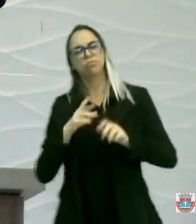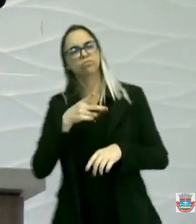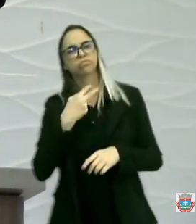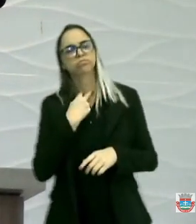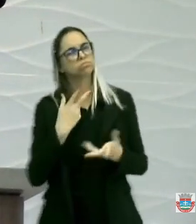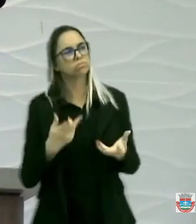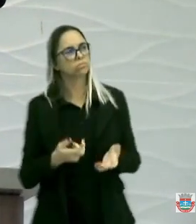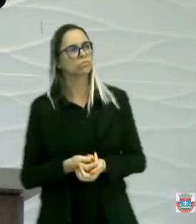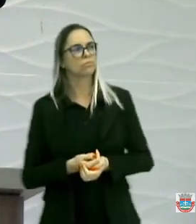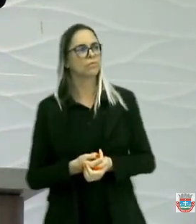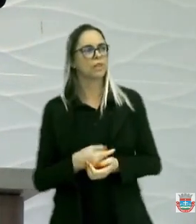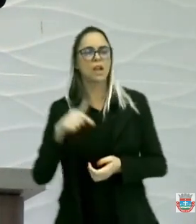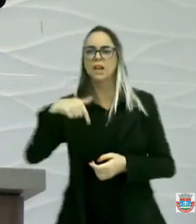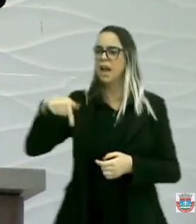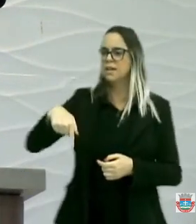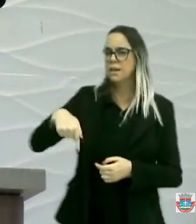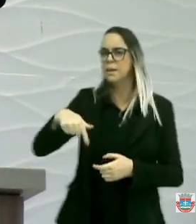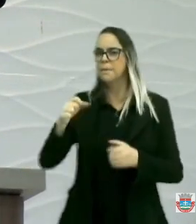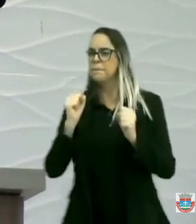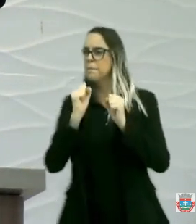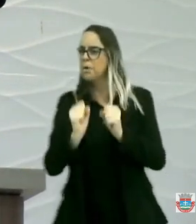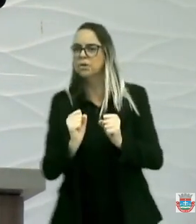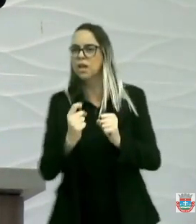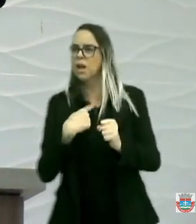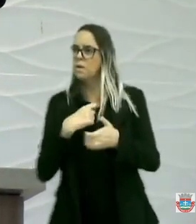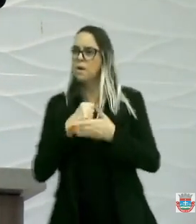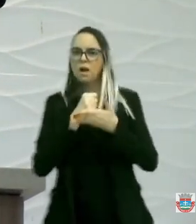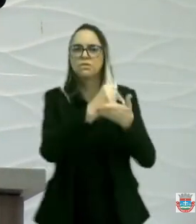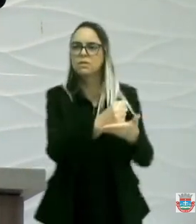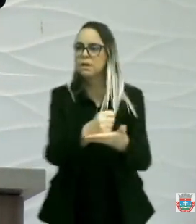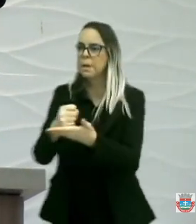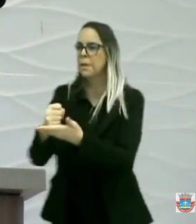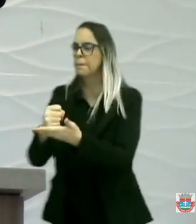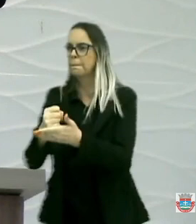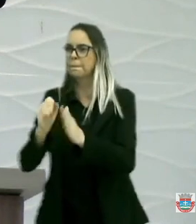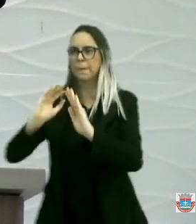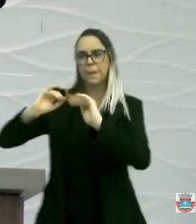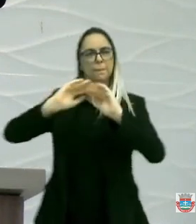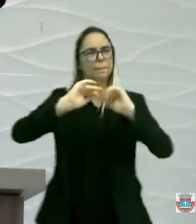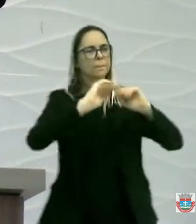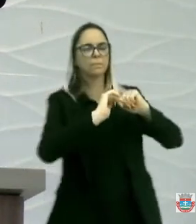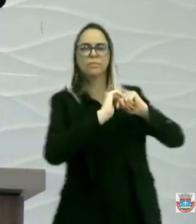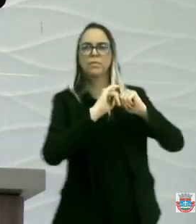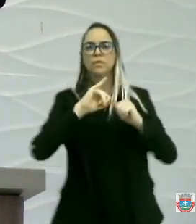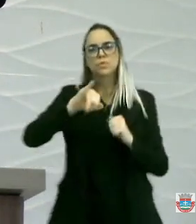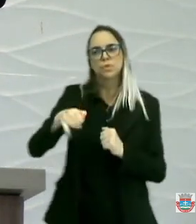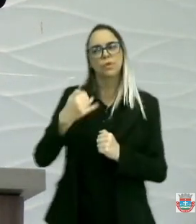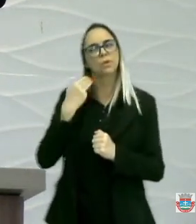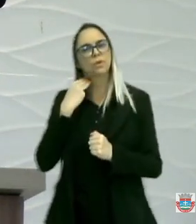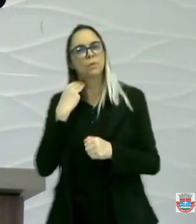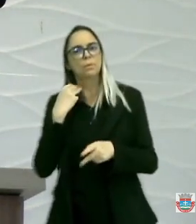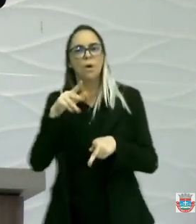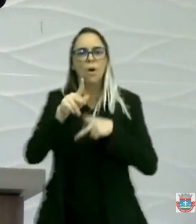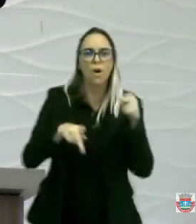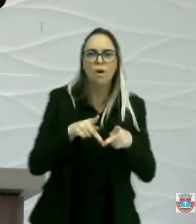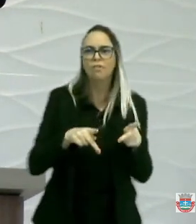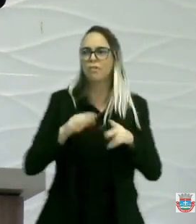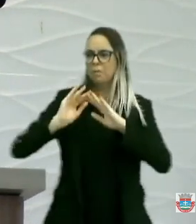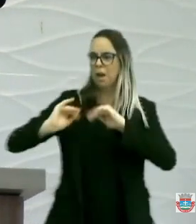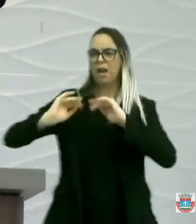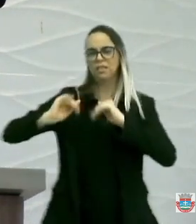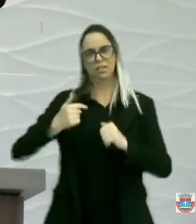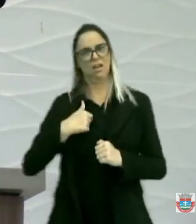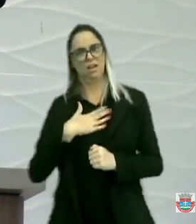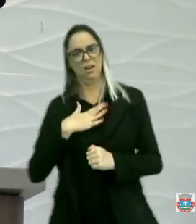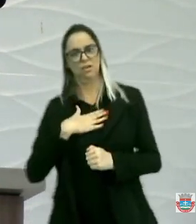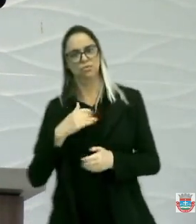só queria poder atender todas as demandas e os pedidos, vereador João Medeiros, da população que pede a minha